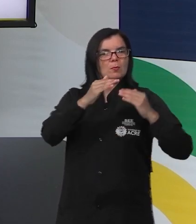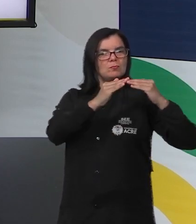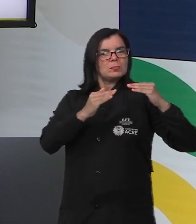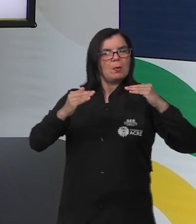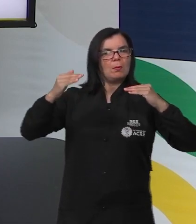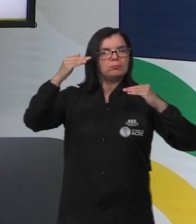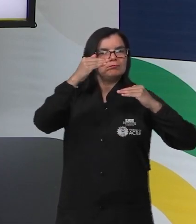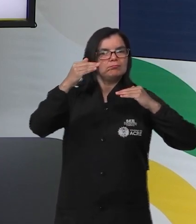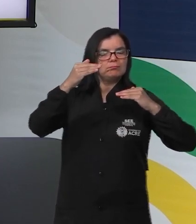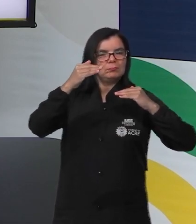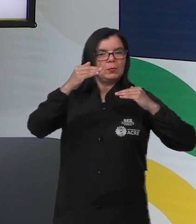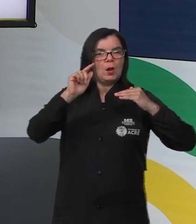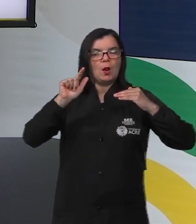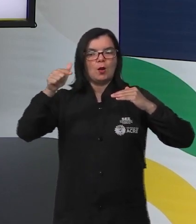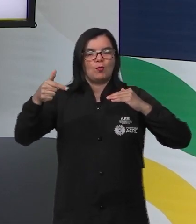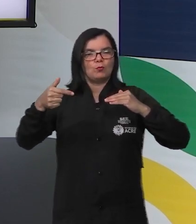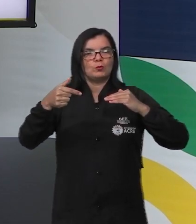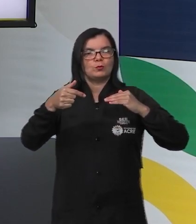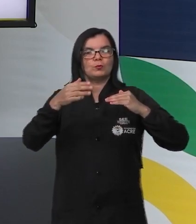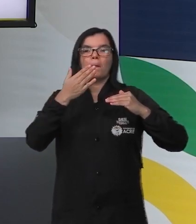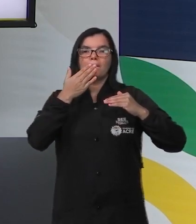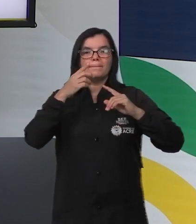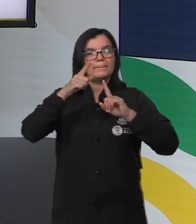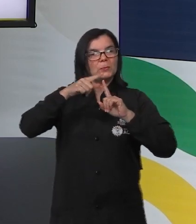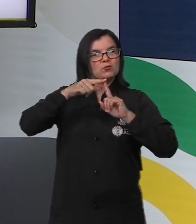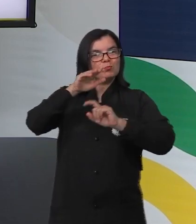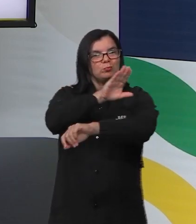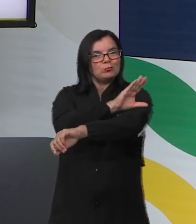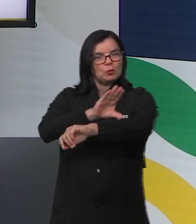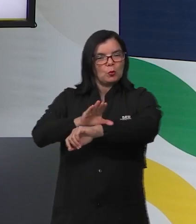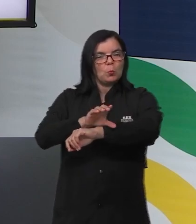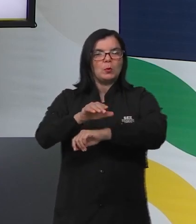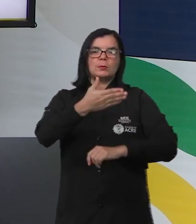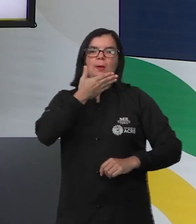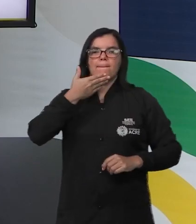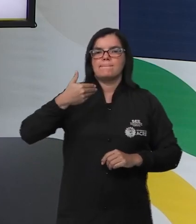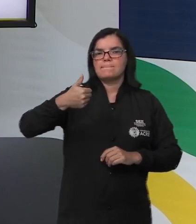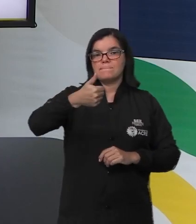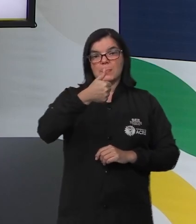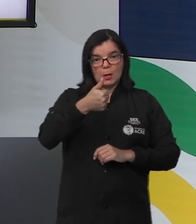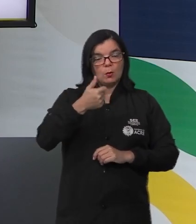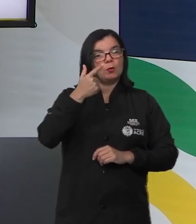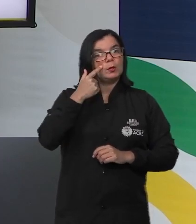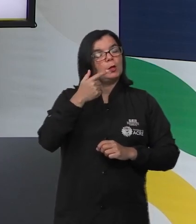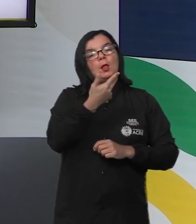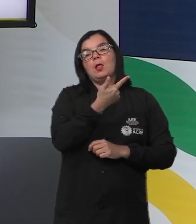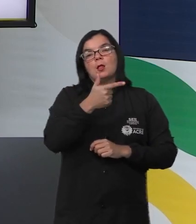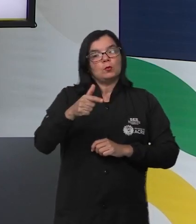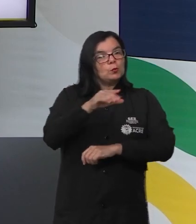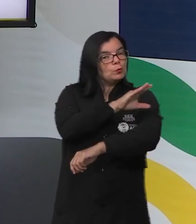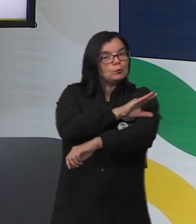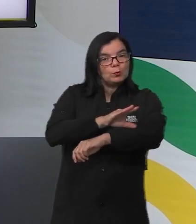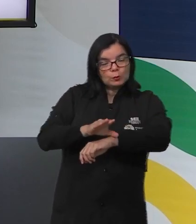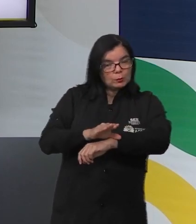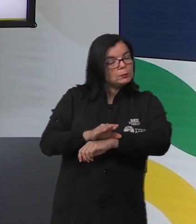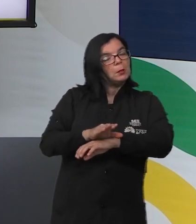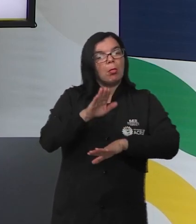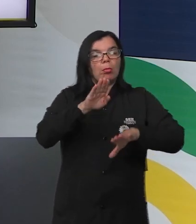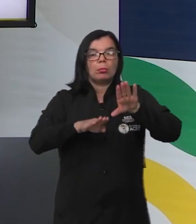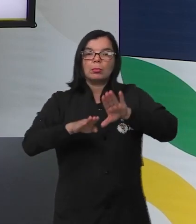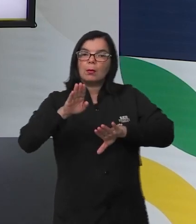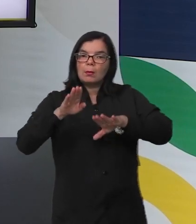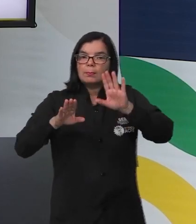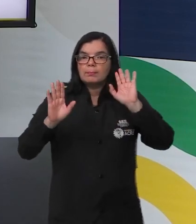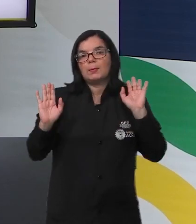pseudo-superioridade em relação a determinado tipo de cultura, como se ela fosse melhor. E é aquilo que a gente já falou. Determinado de cultura, independente de